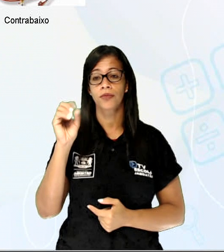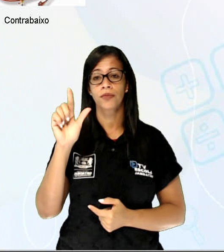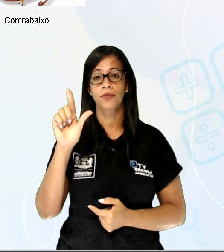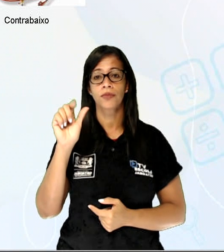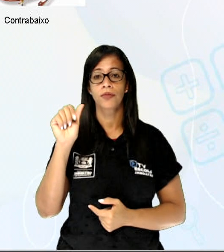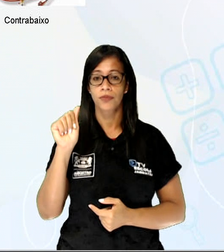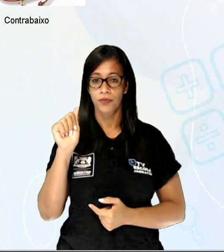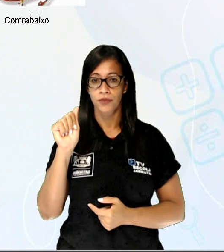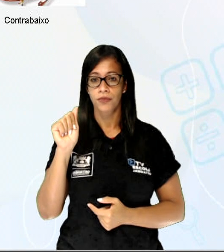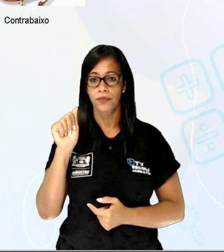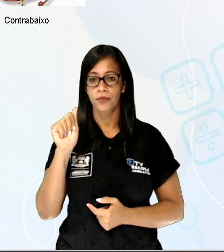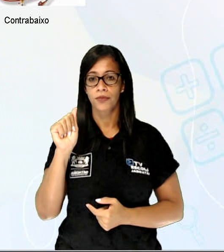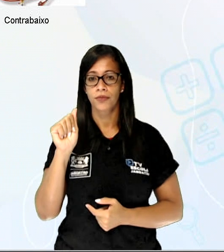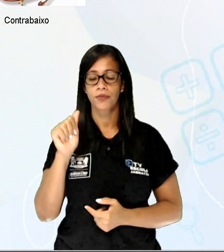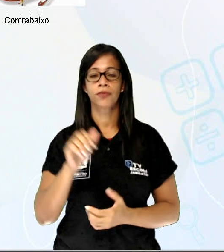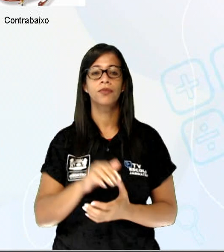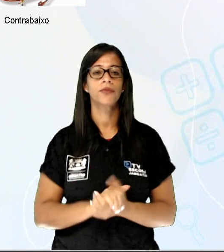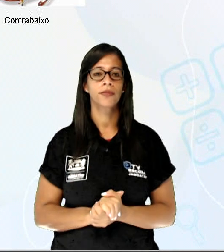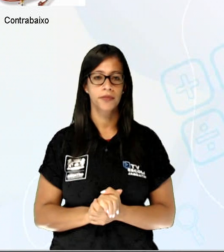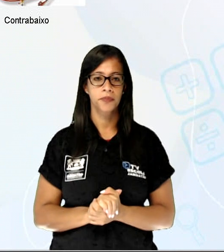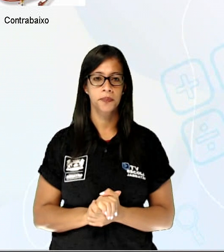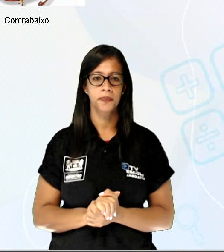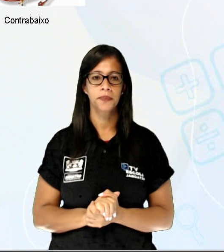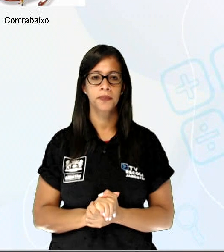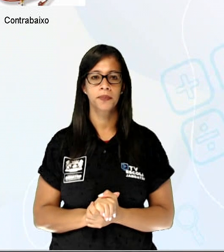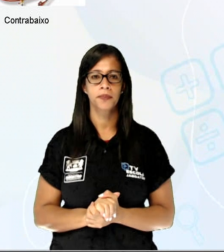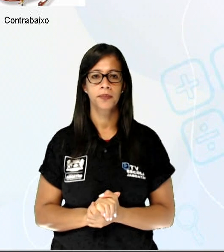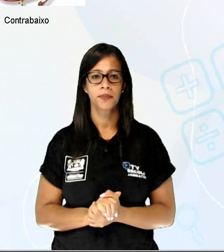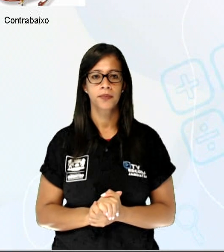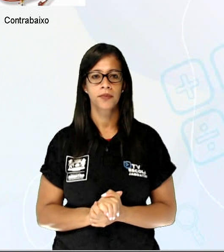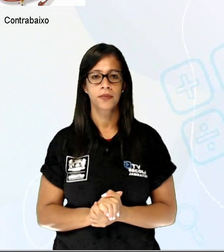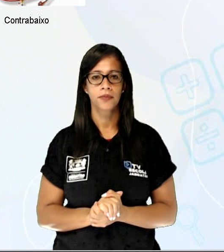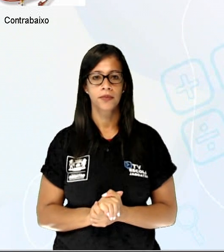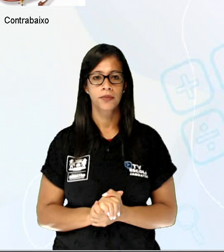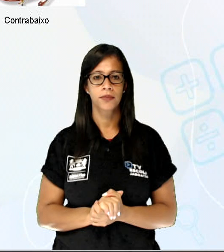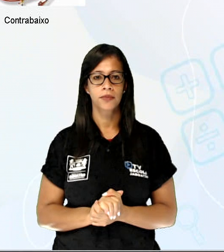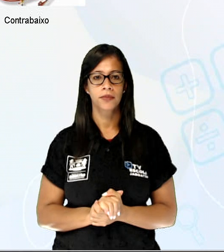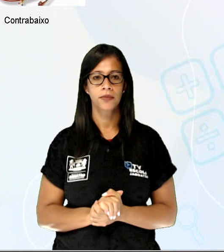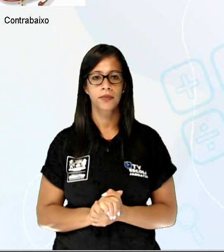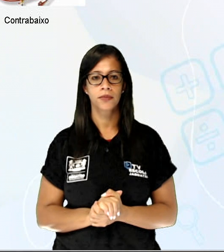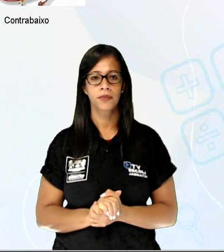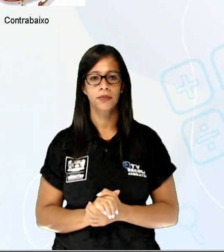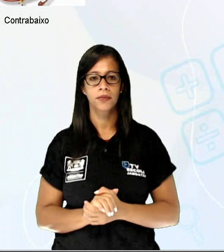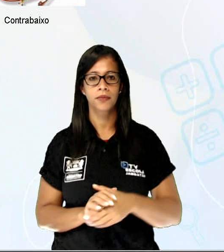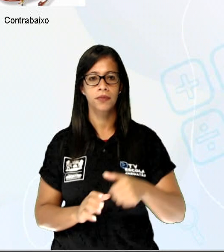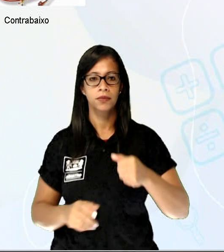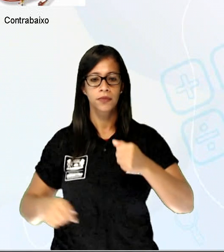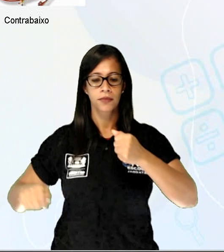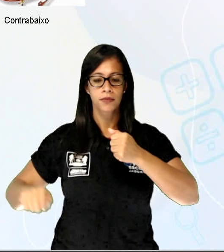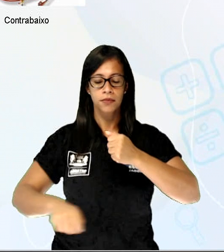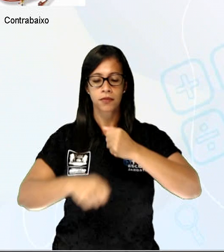primo, né, o amiguinho lá do violino. Vamos ouvir a viola.